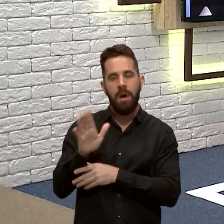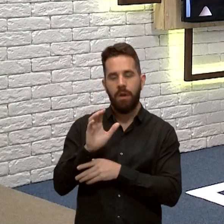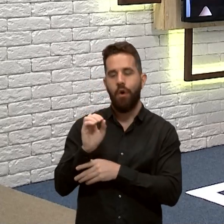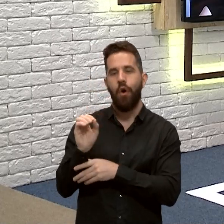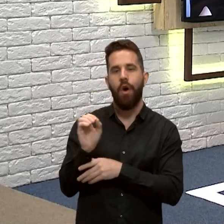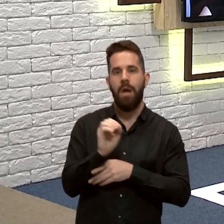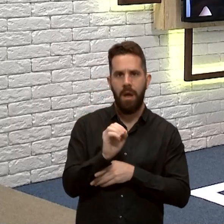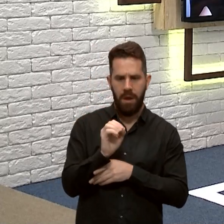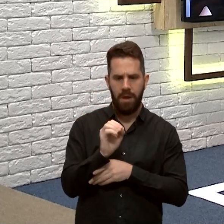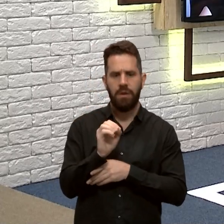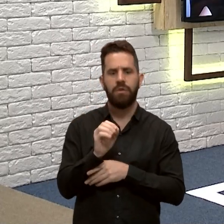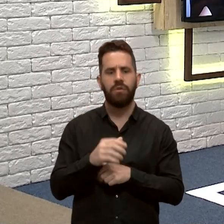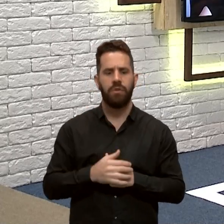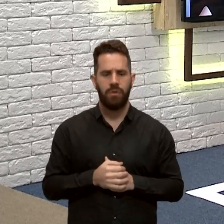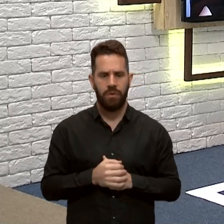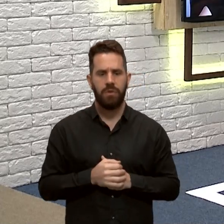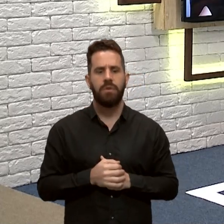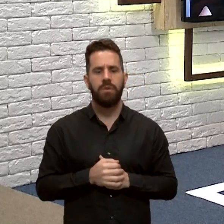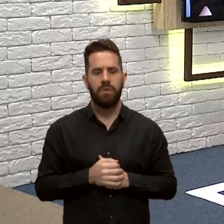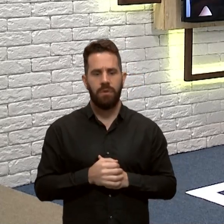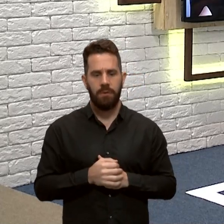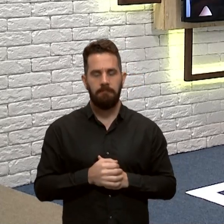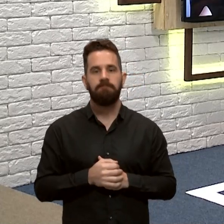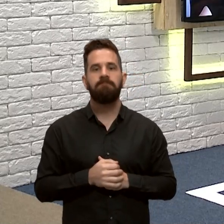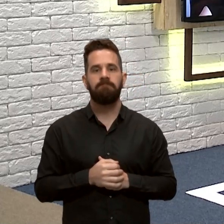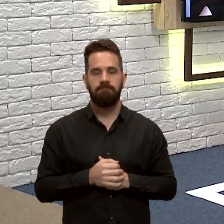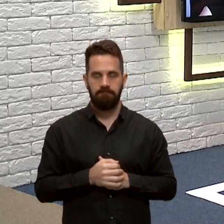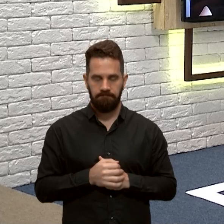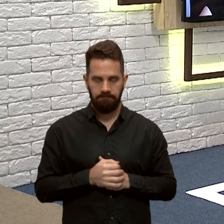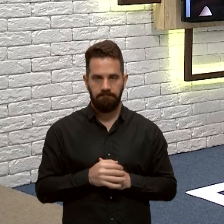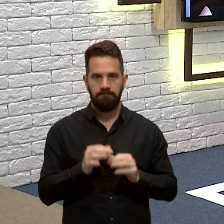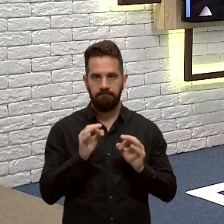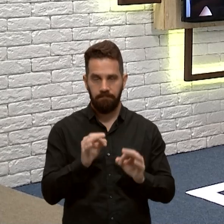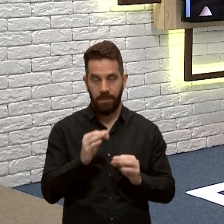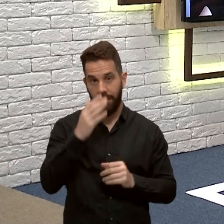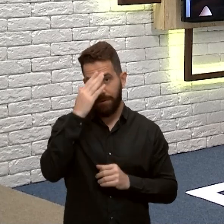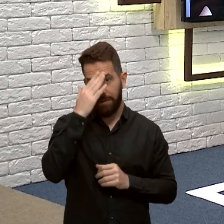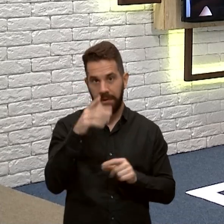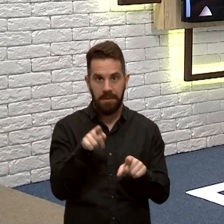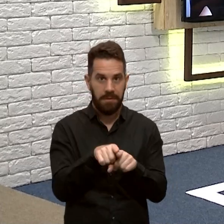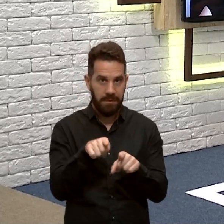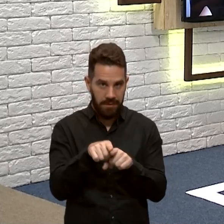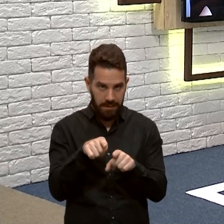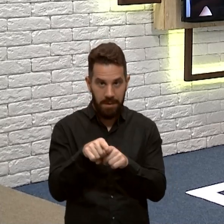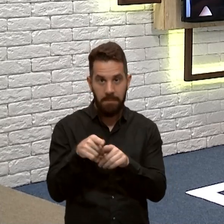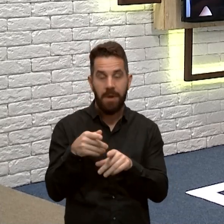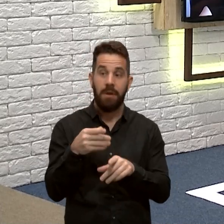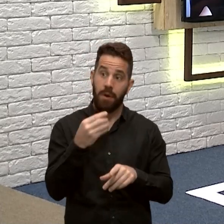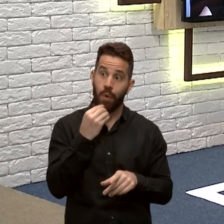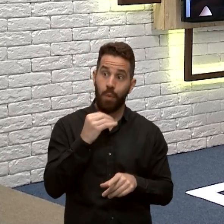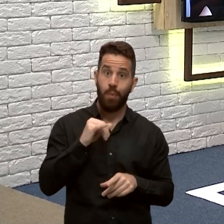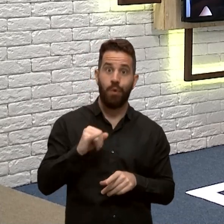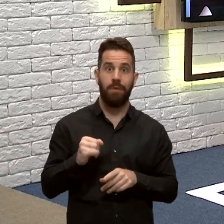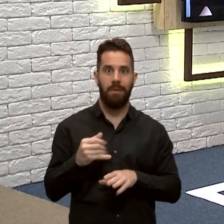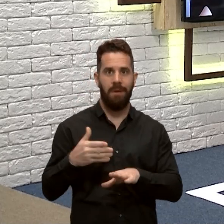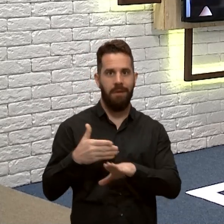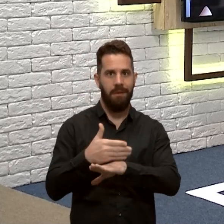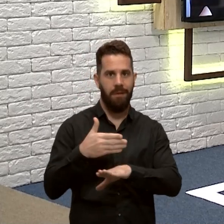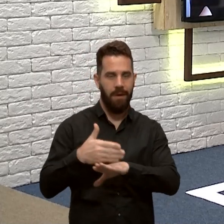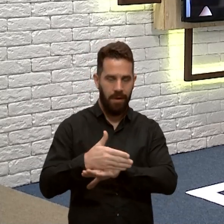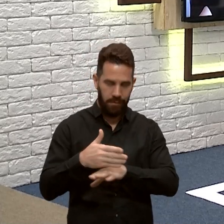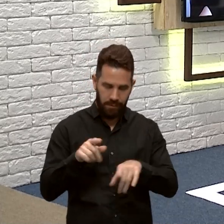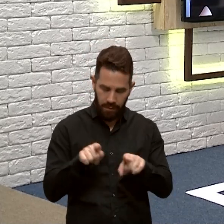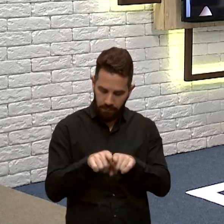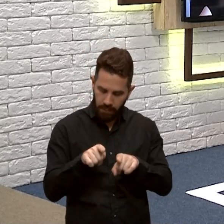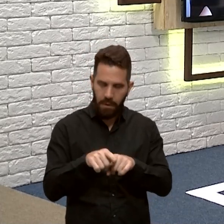né, com outras instituições. Ótimo, agradeço também a possibilidade de estar aqui, Camila, e fortalecer